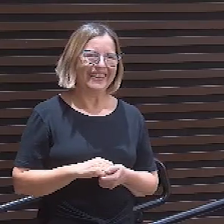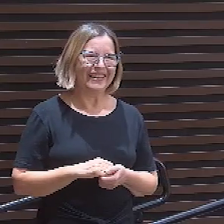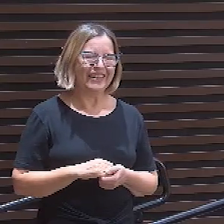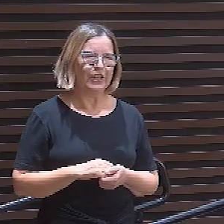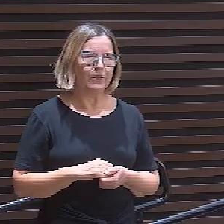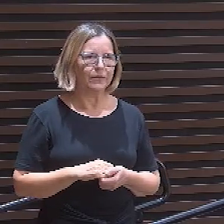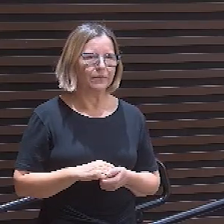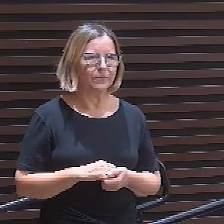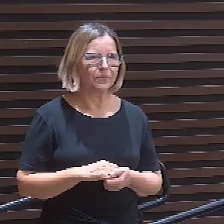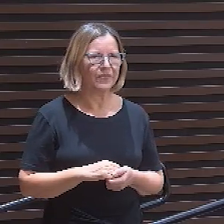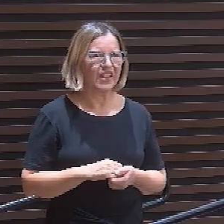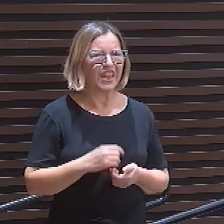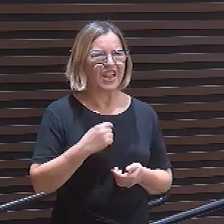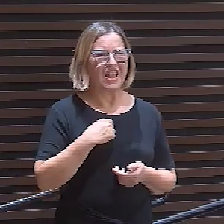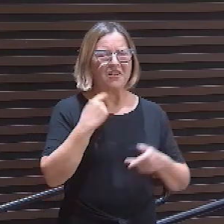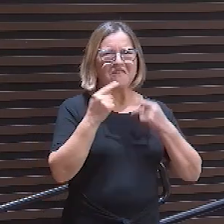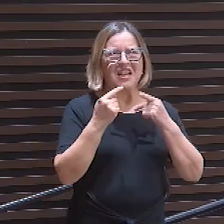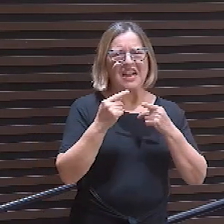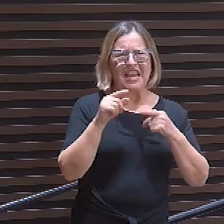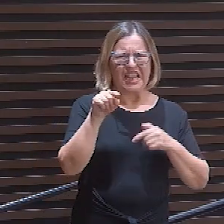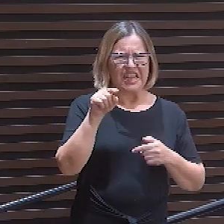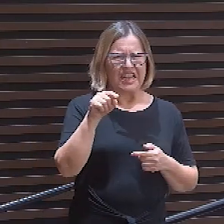Eu disse que ela era burra.